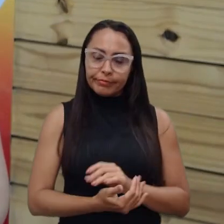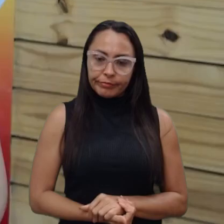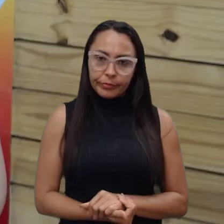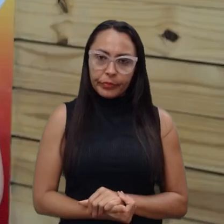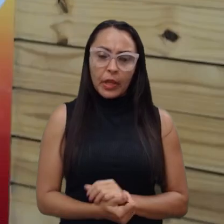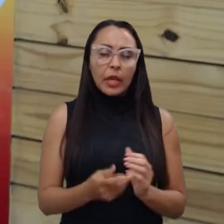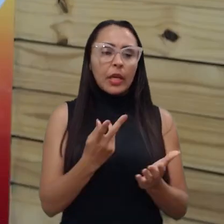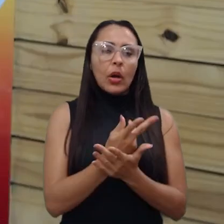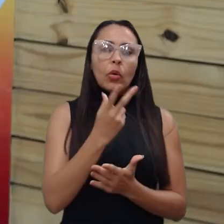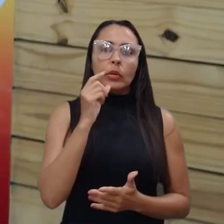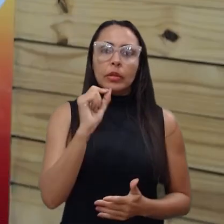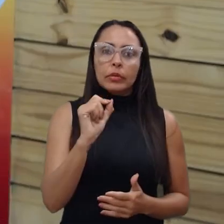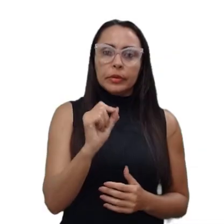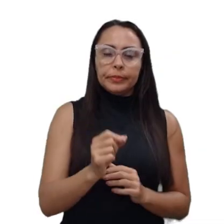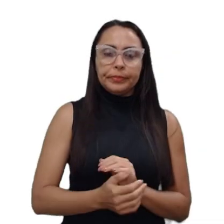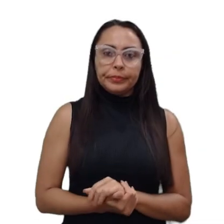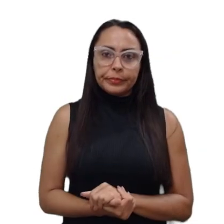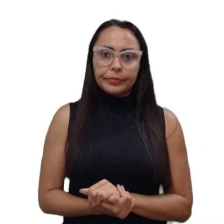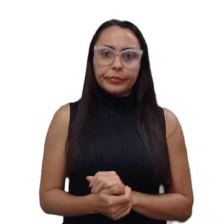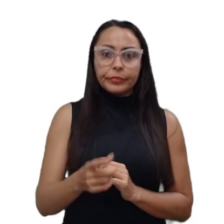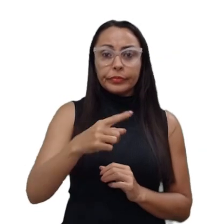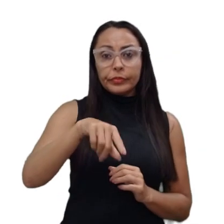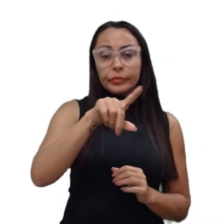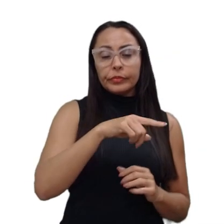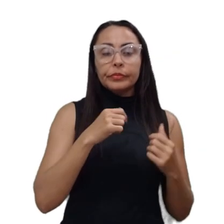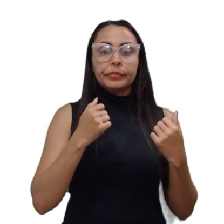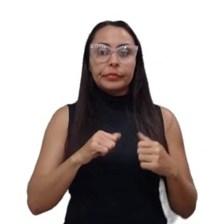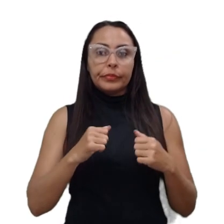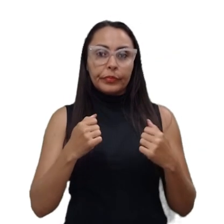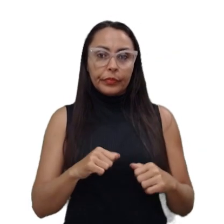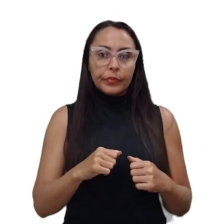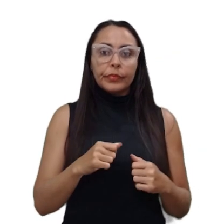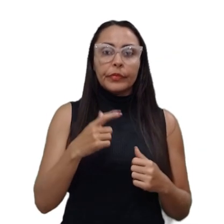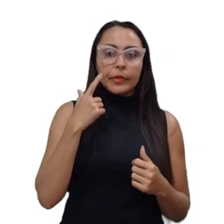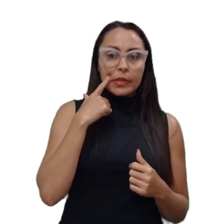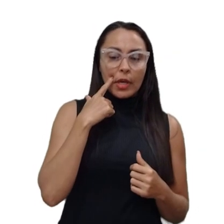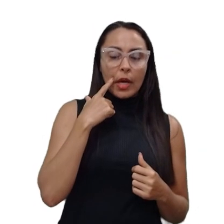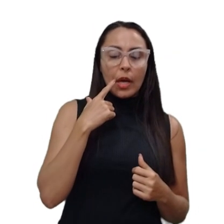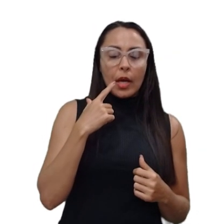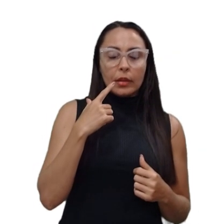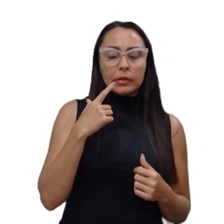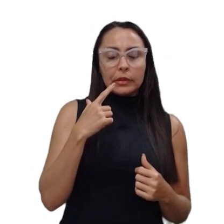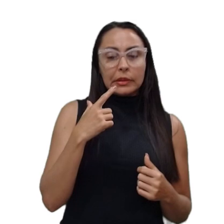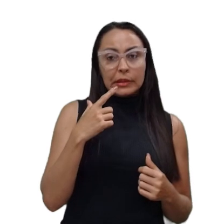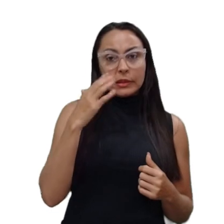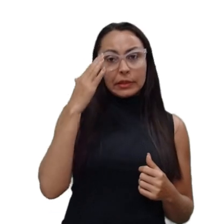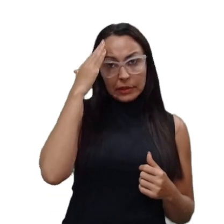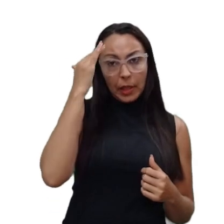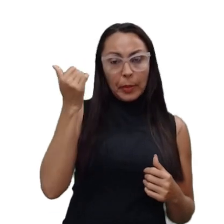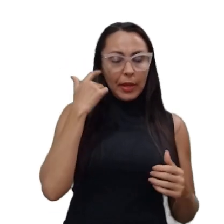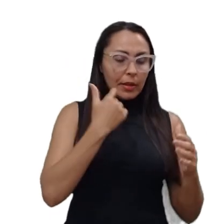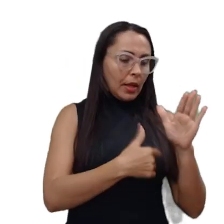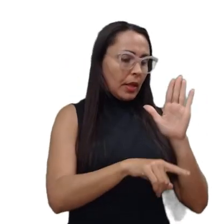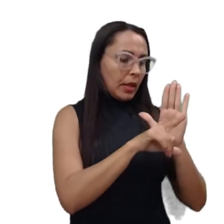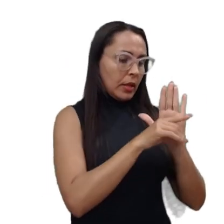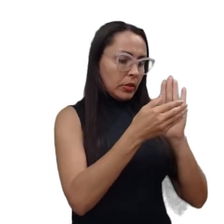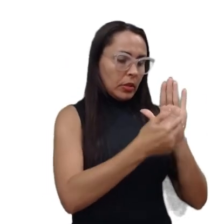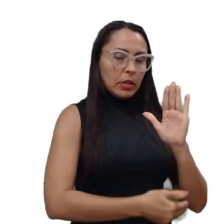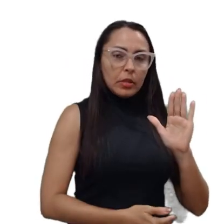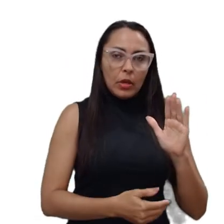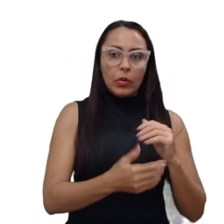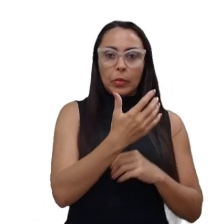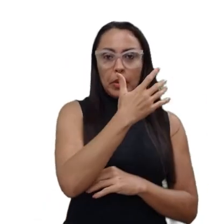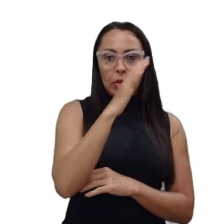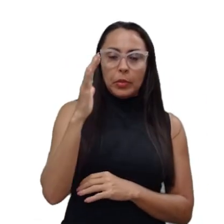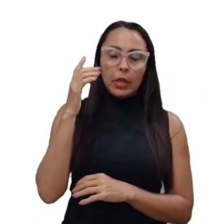que acontece? Você precisa conhecer principalmente a legislação nacional do meio ambiente,